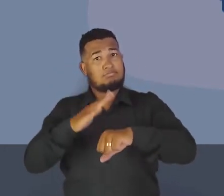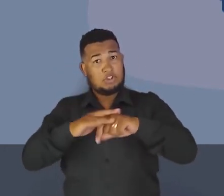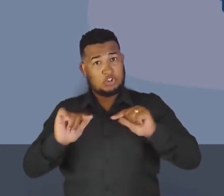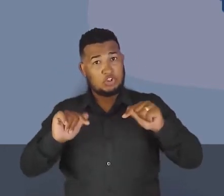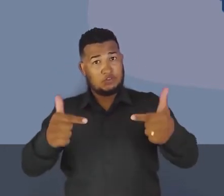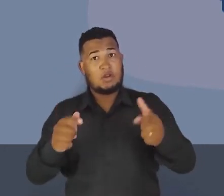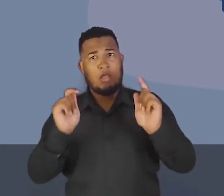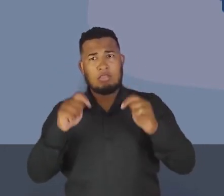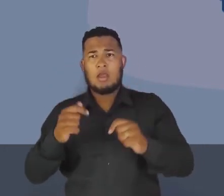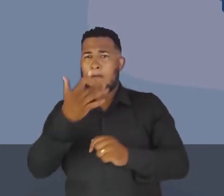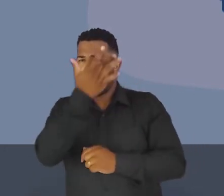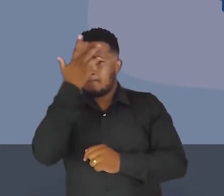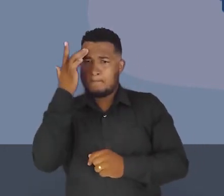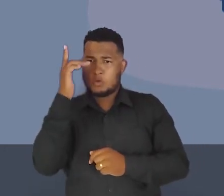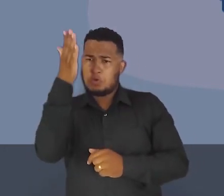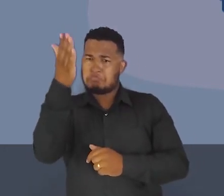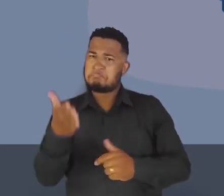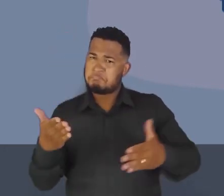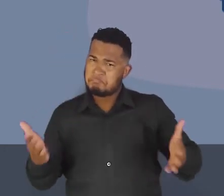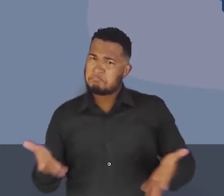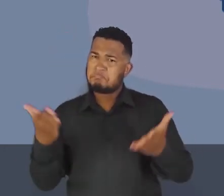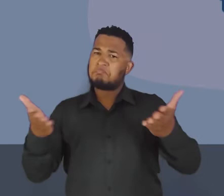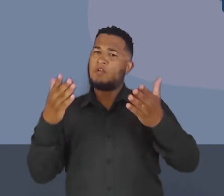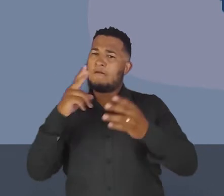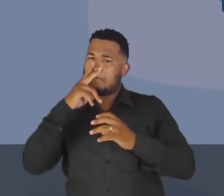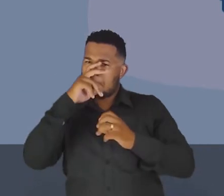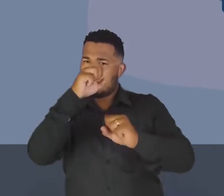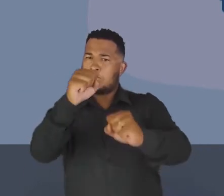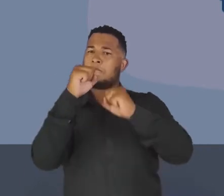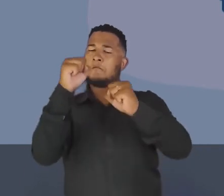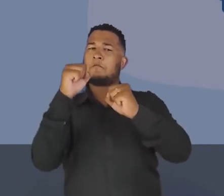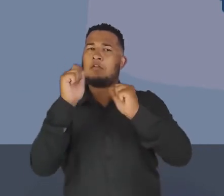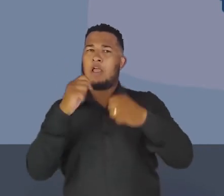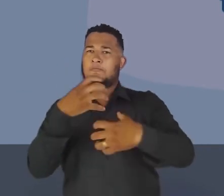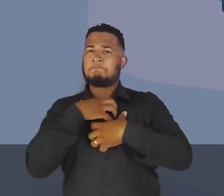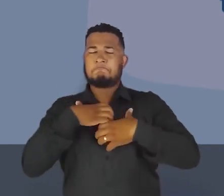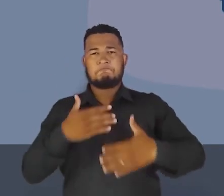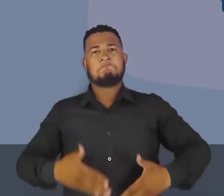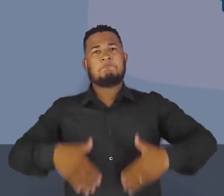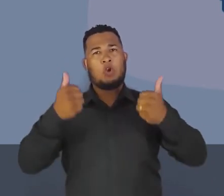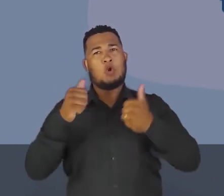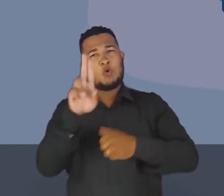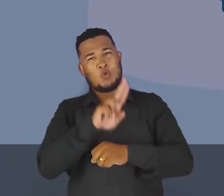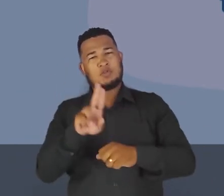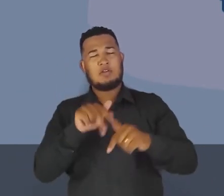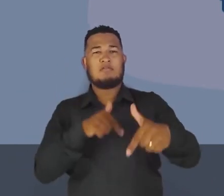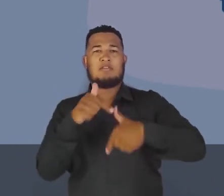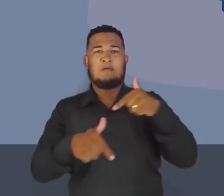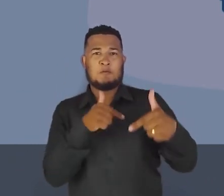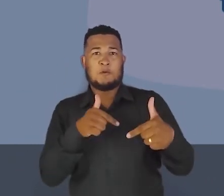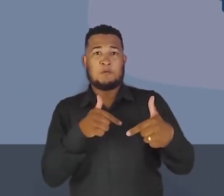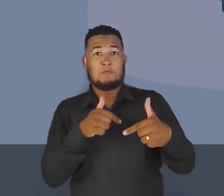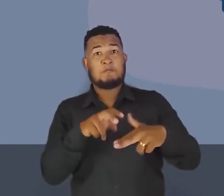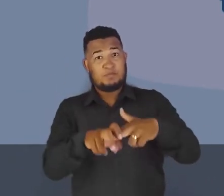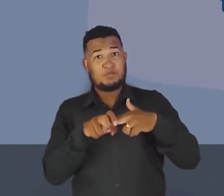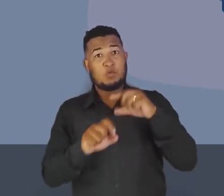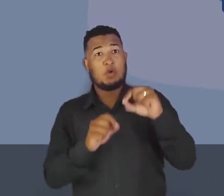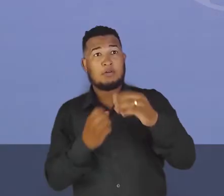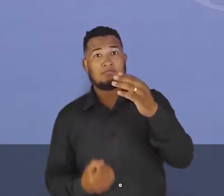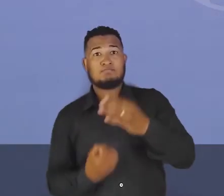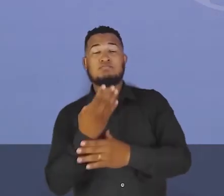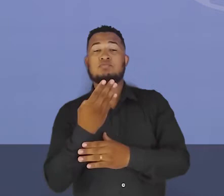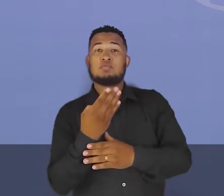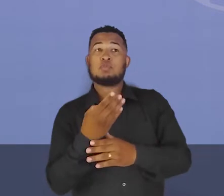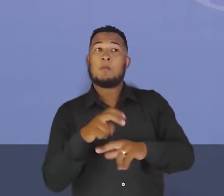o ser humano se engrandecer, se fortalecer, se tornar uma pessoa melhor. Isso se deveu graças ao surgimento de uma nova